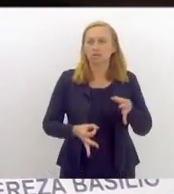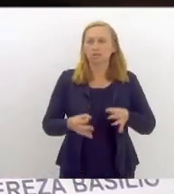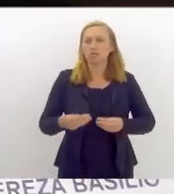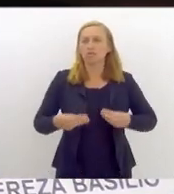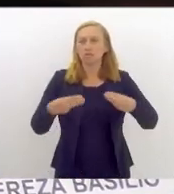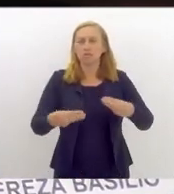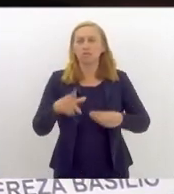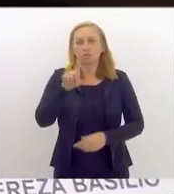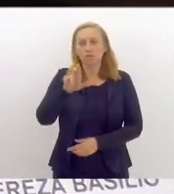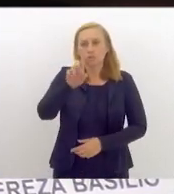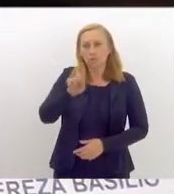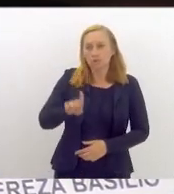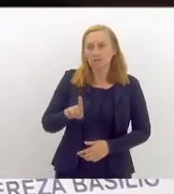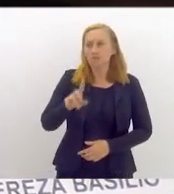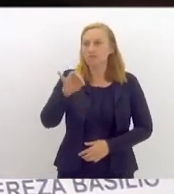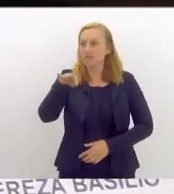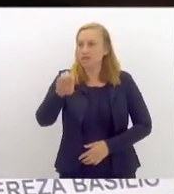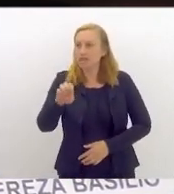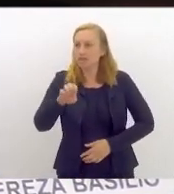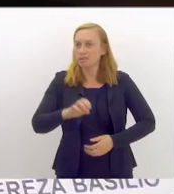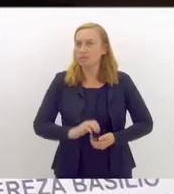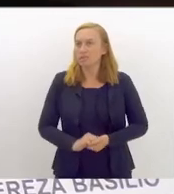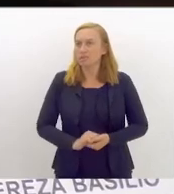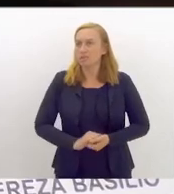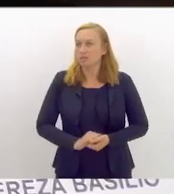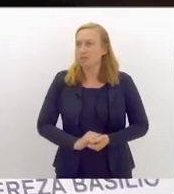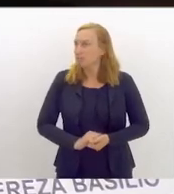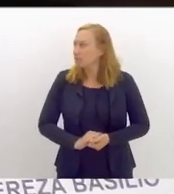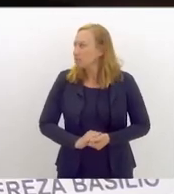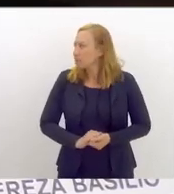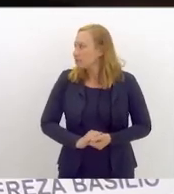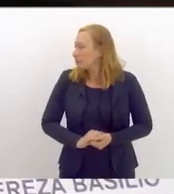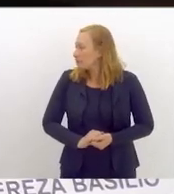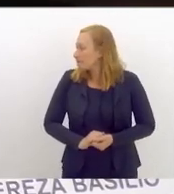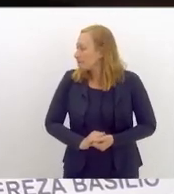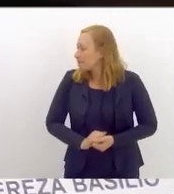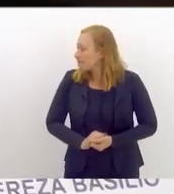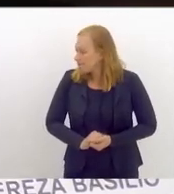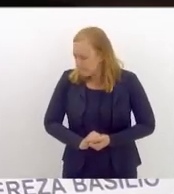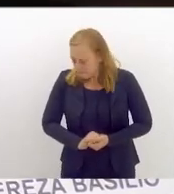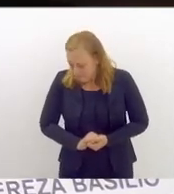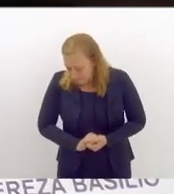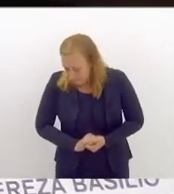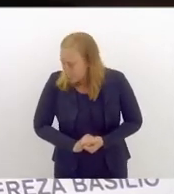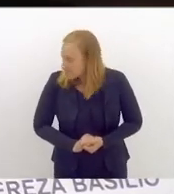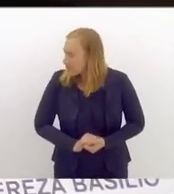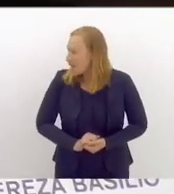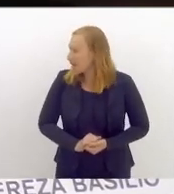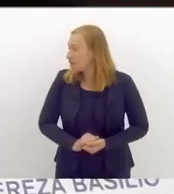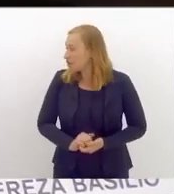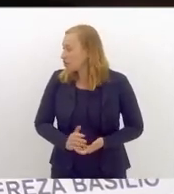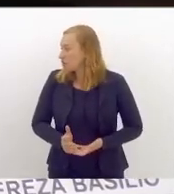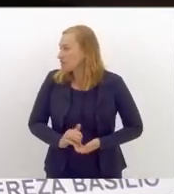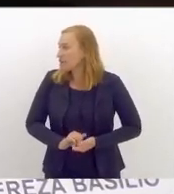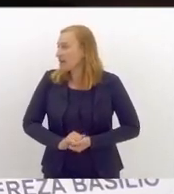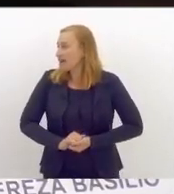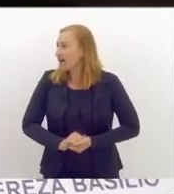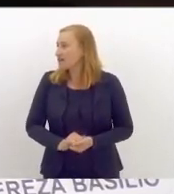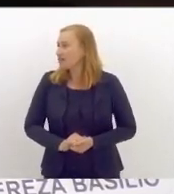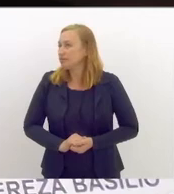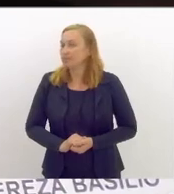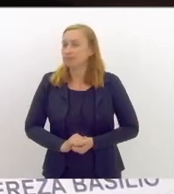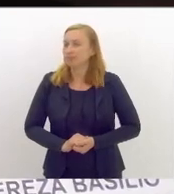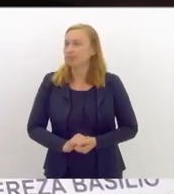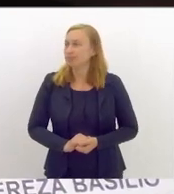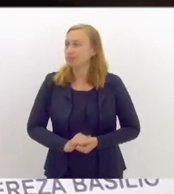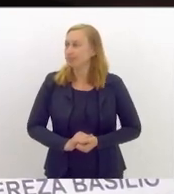Salomão que nos orgulha todos os Fluminenses pela sua grande atuação gostaria também de fazer